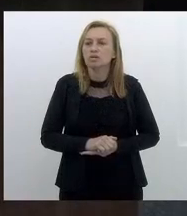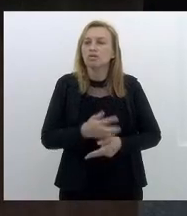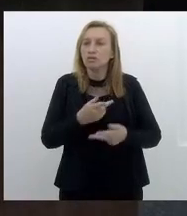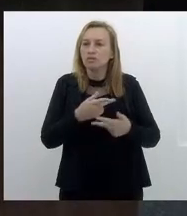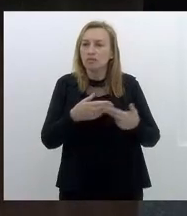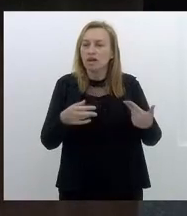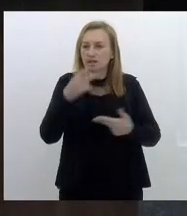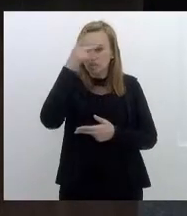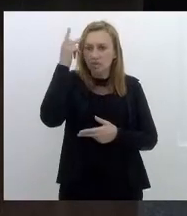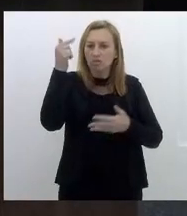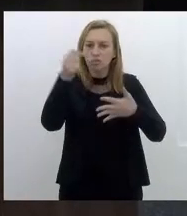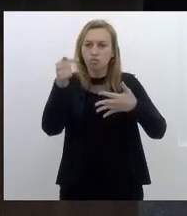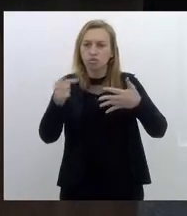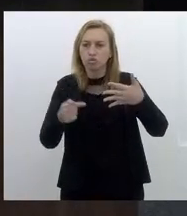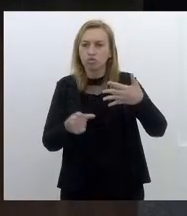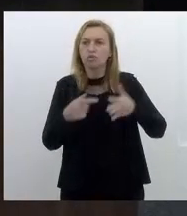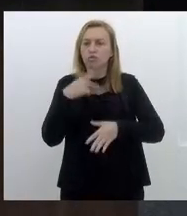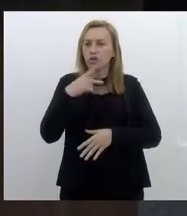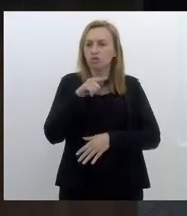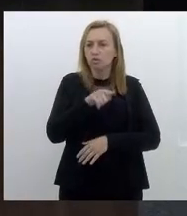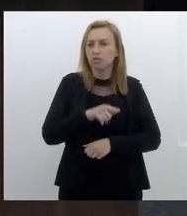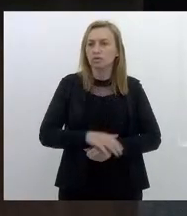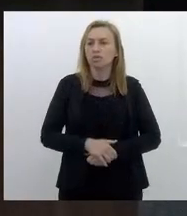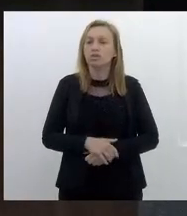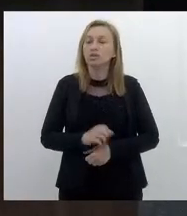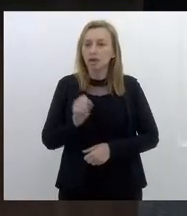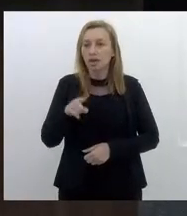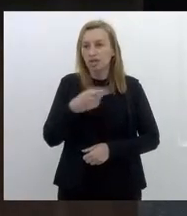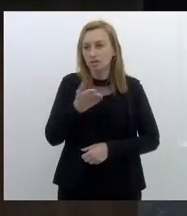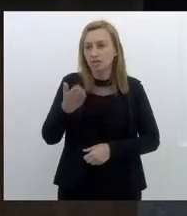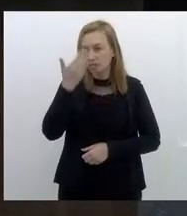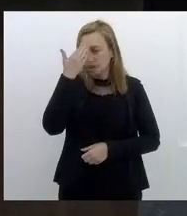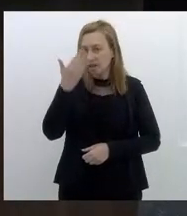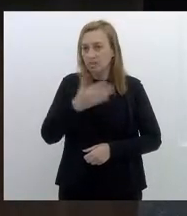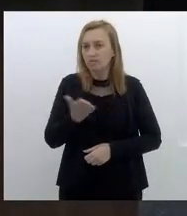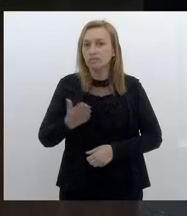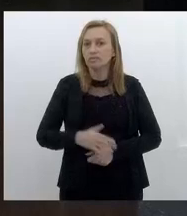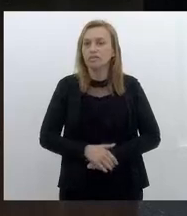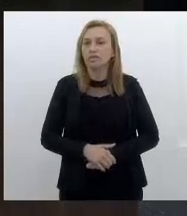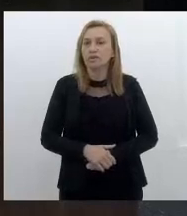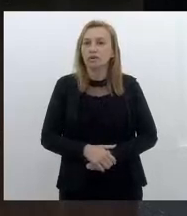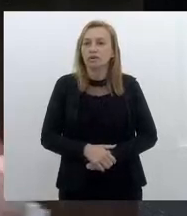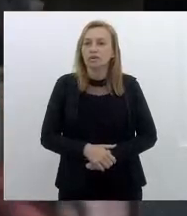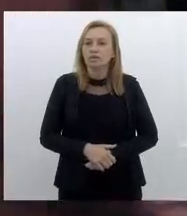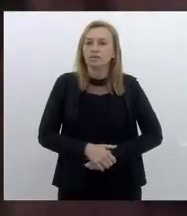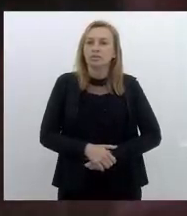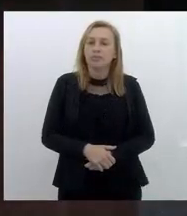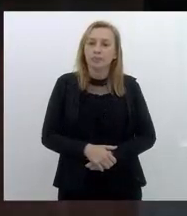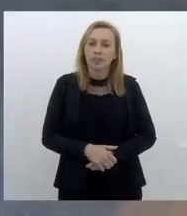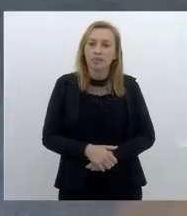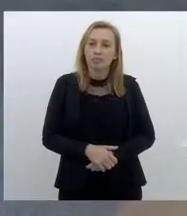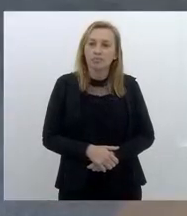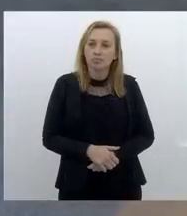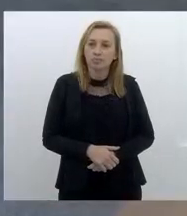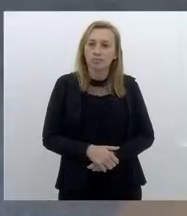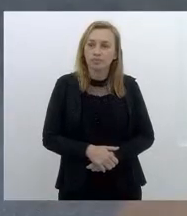pontuando isso e é isso agradeço aí fala vou